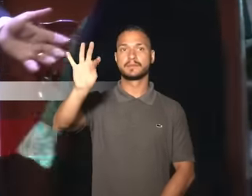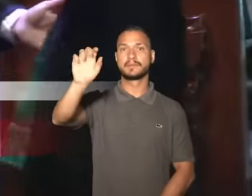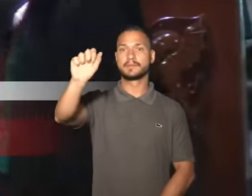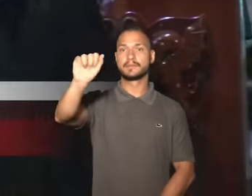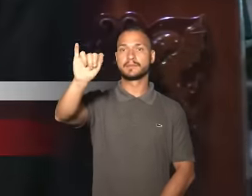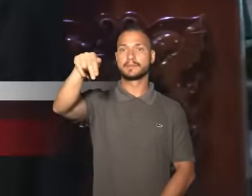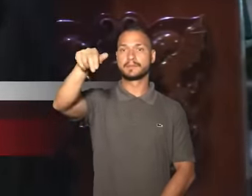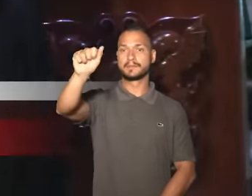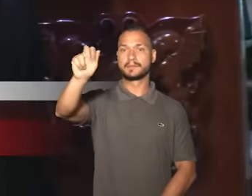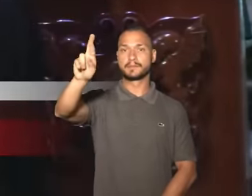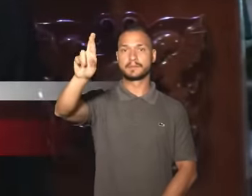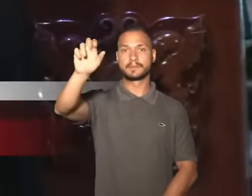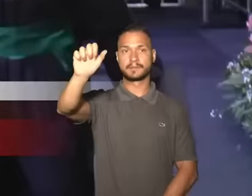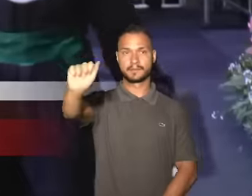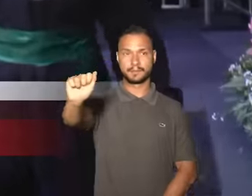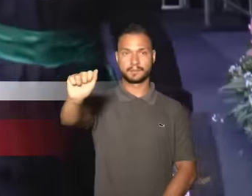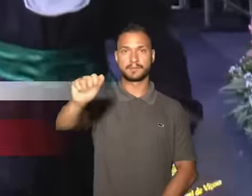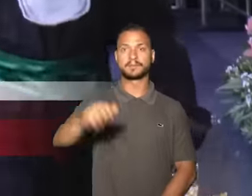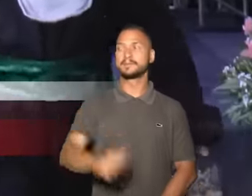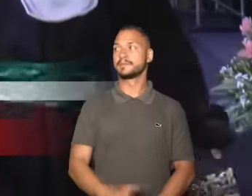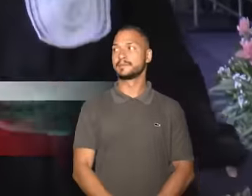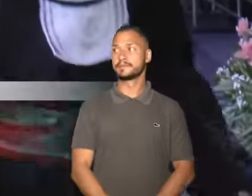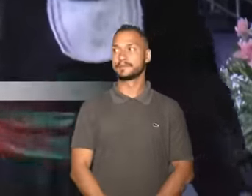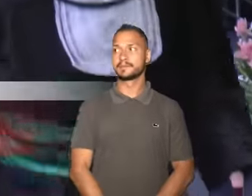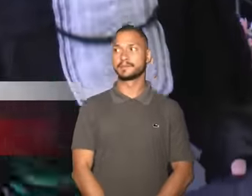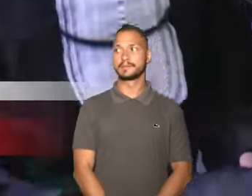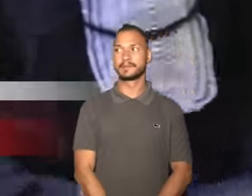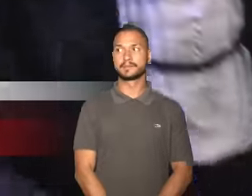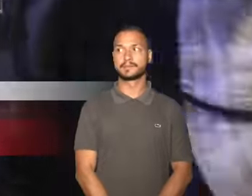Tainara Paola dos Santos Cunha.